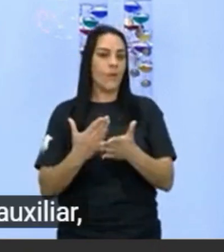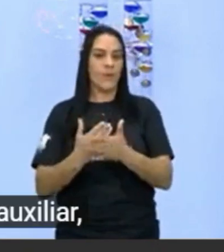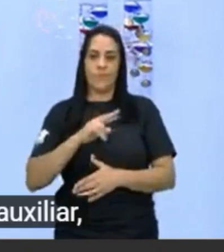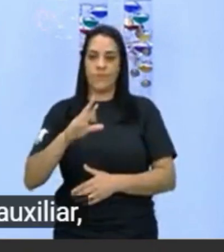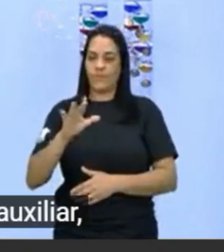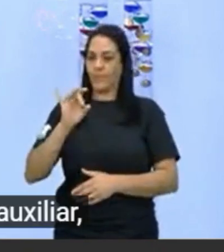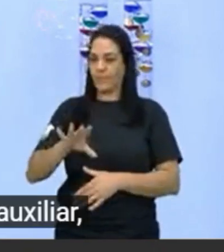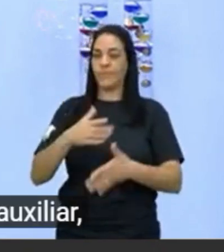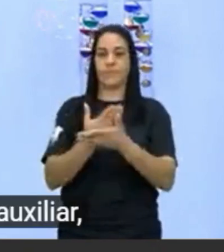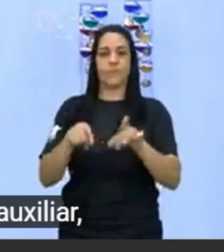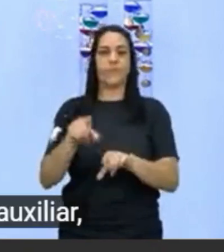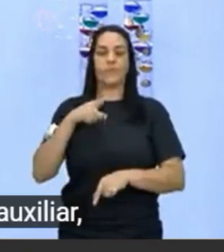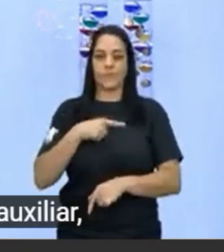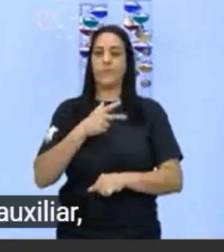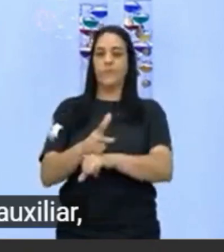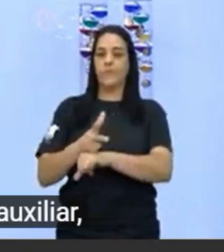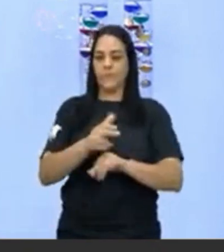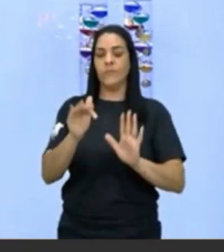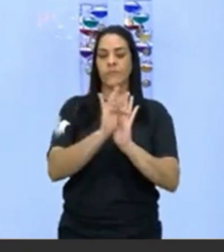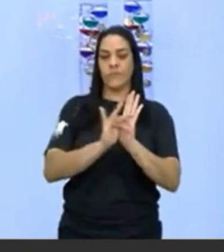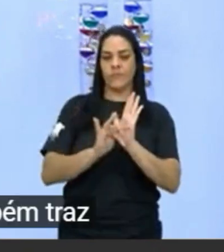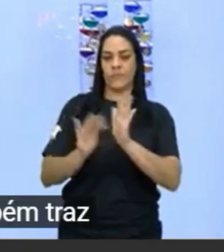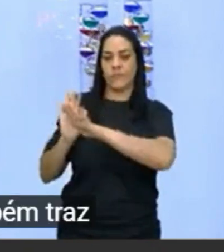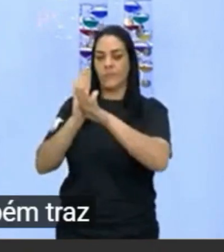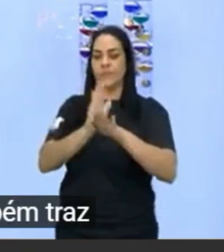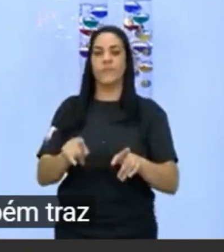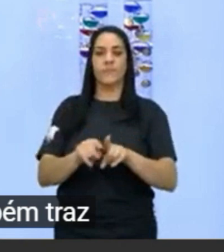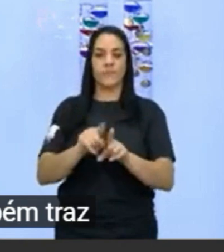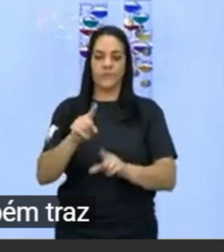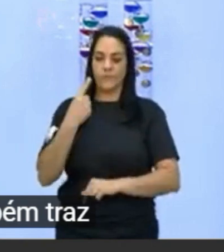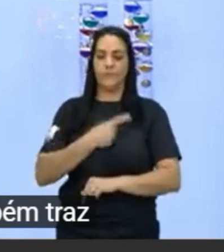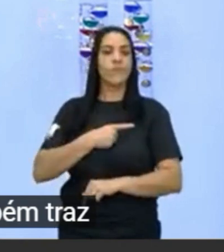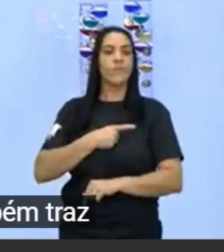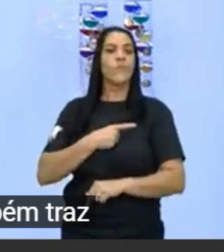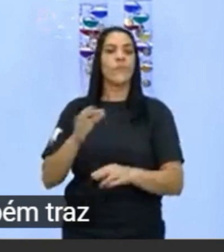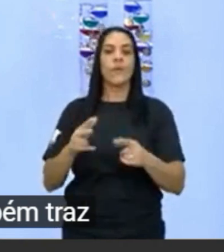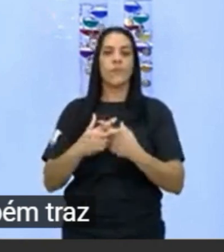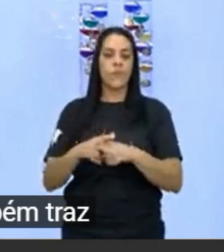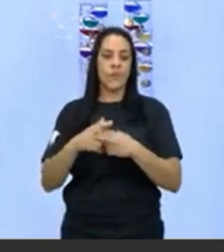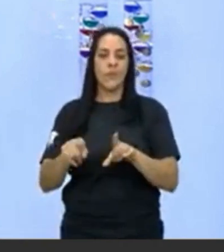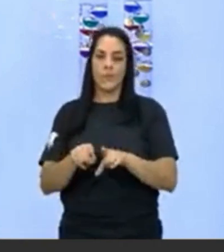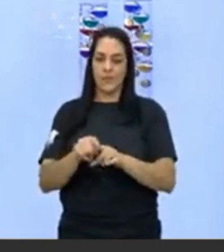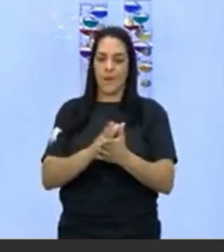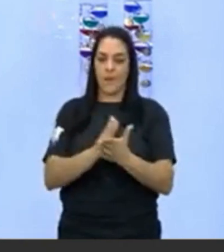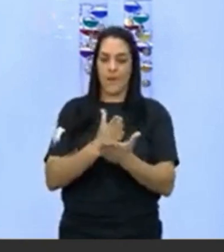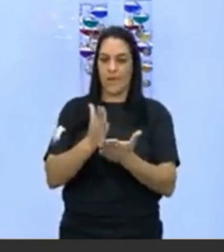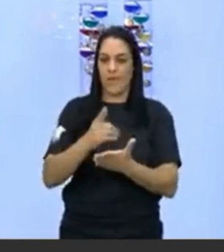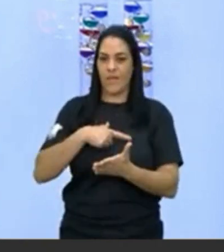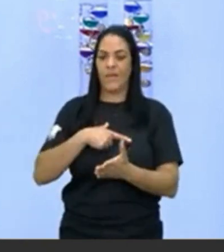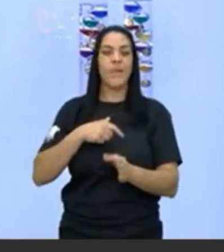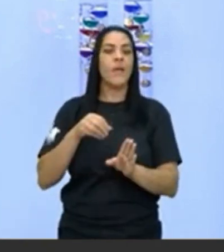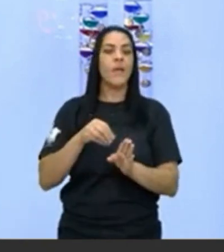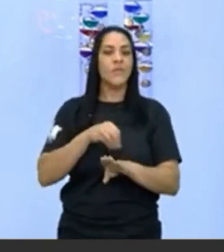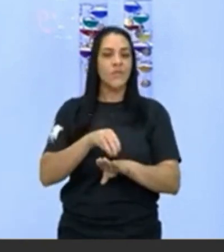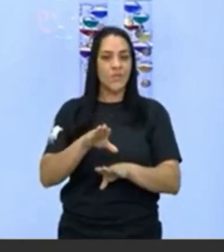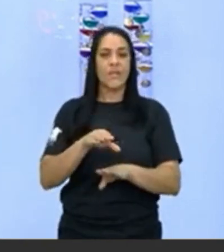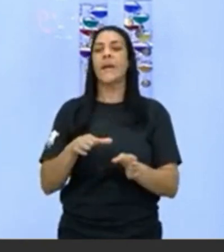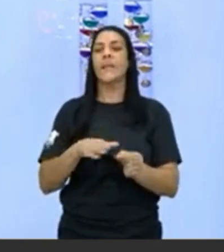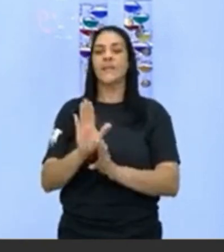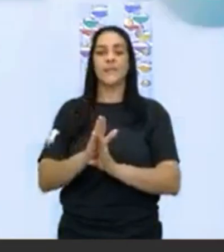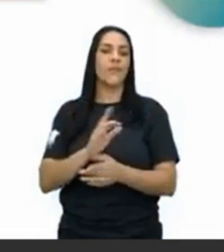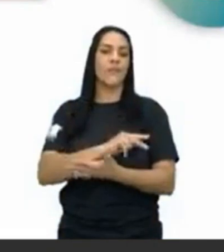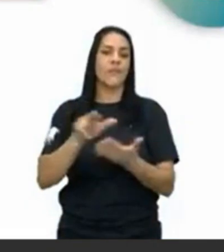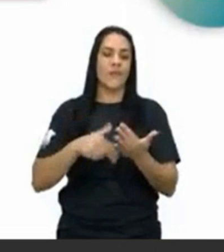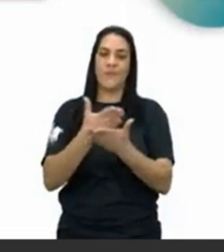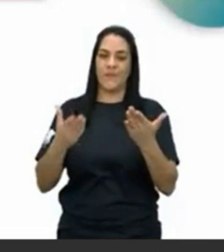aula. Não só isso, nós temos vídeos tutoriais também para te auxiliar, e fora os nossos manuais, como o Kit Robótica, que também traz várias dicas para você. Mas, voltando